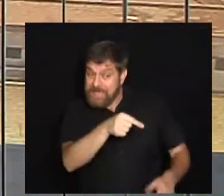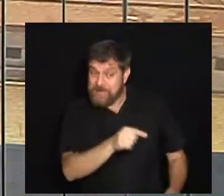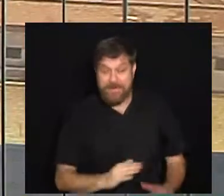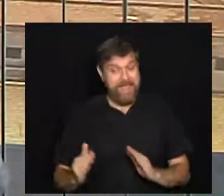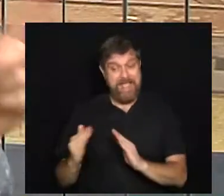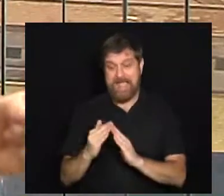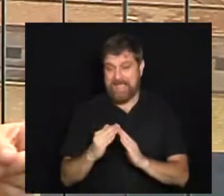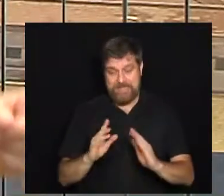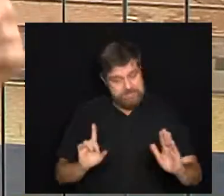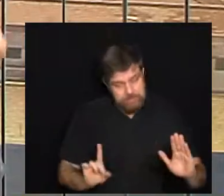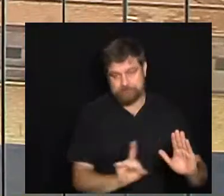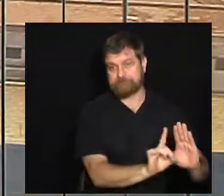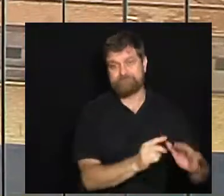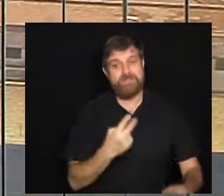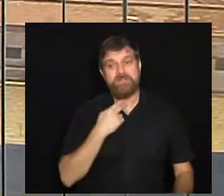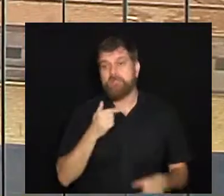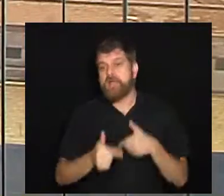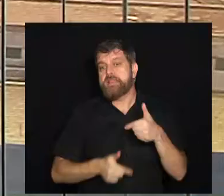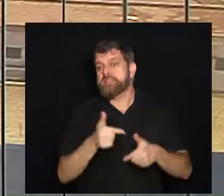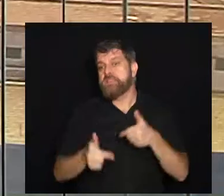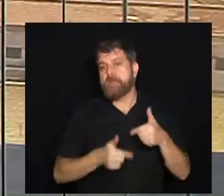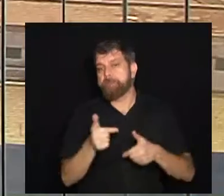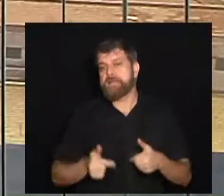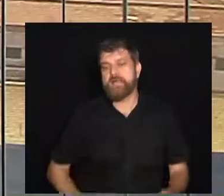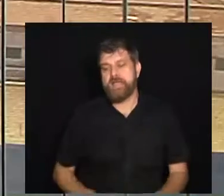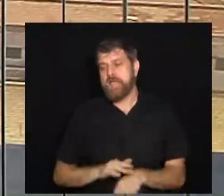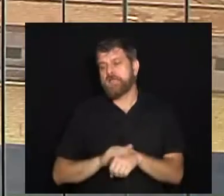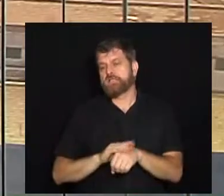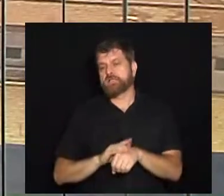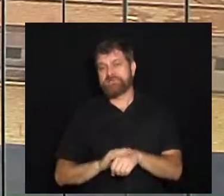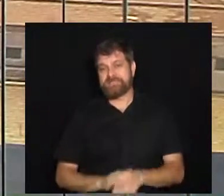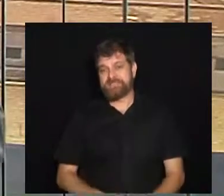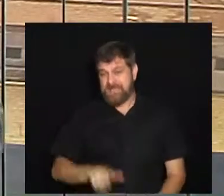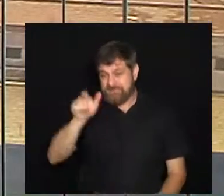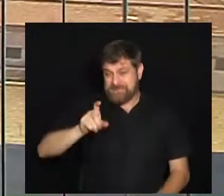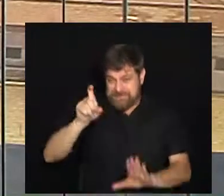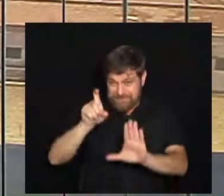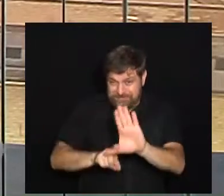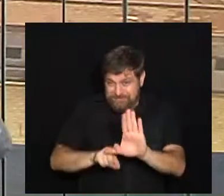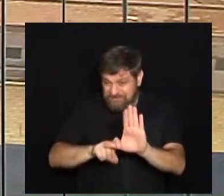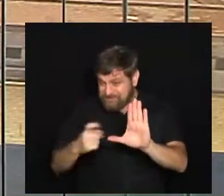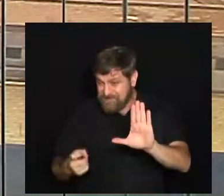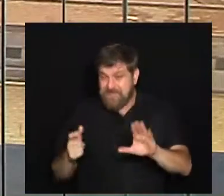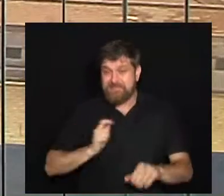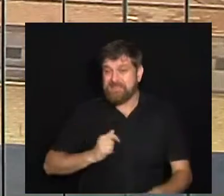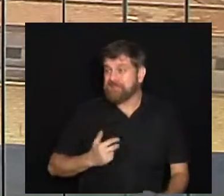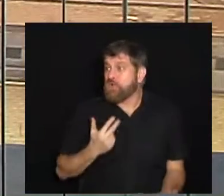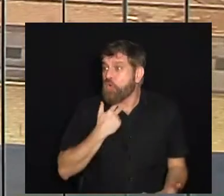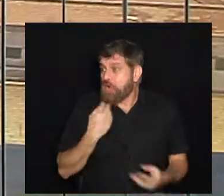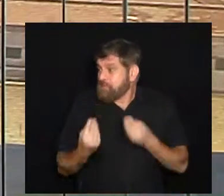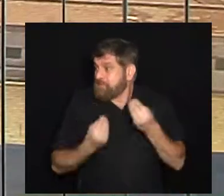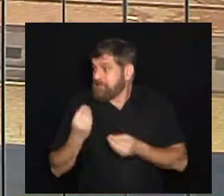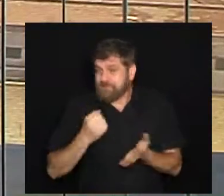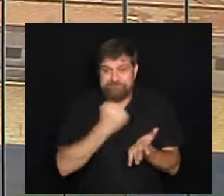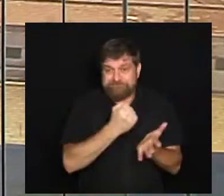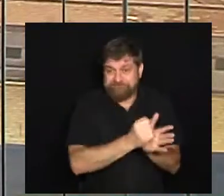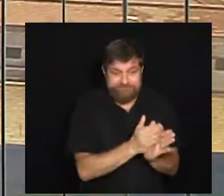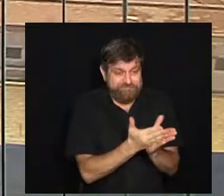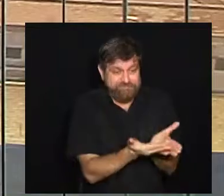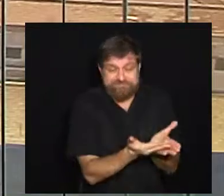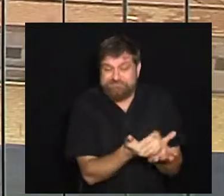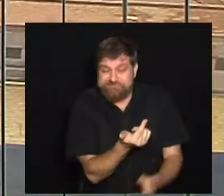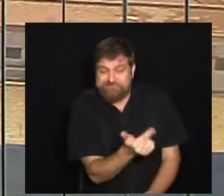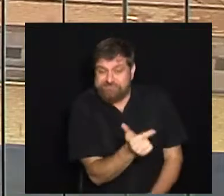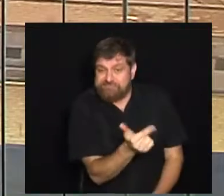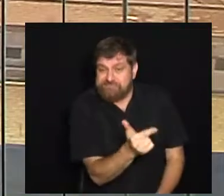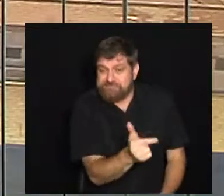para casa não dá para ir trabalhar doente não é hora de ter super-herói se você autônomo não tem nenhuma opção nesse sentido né de ponto de vista de